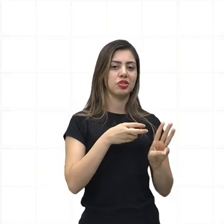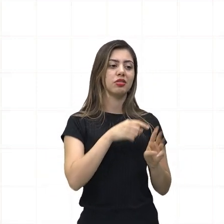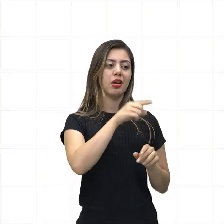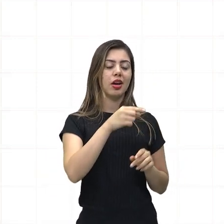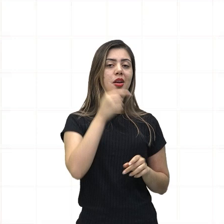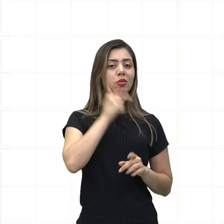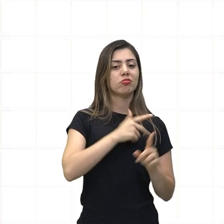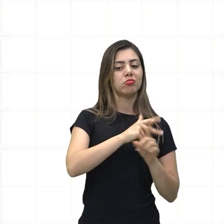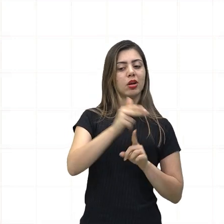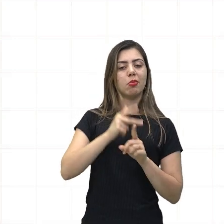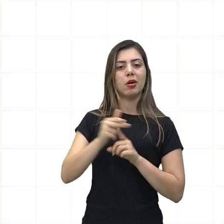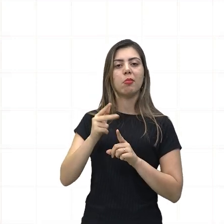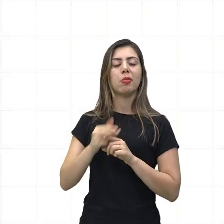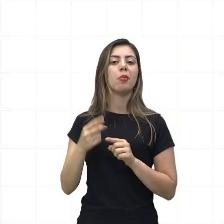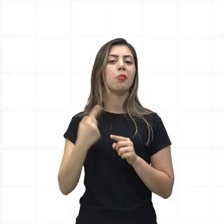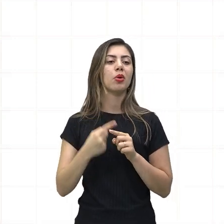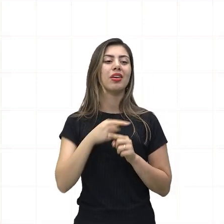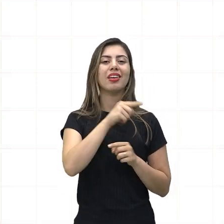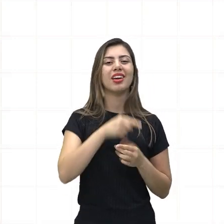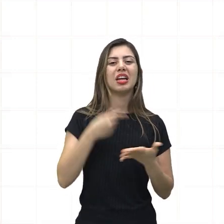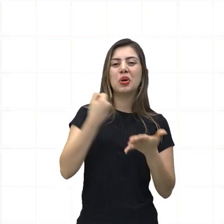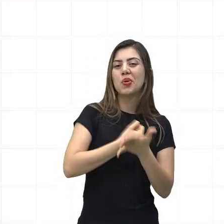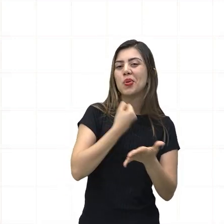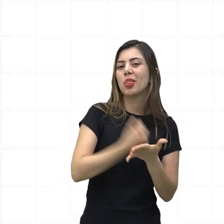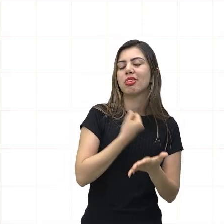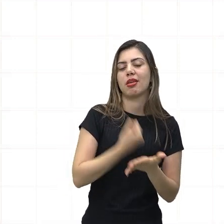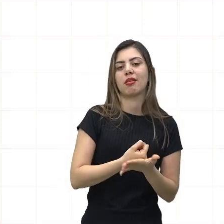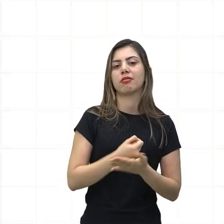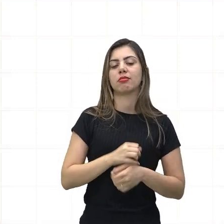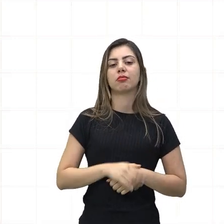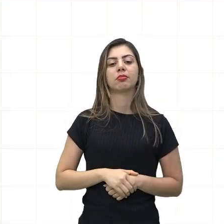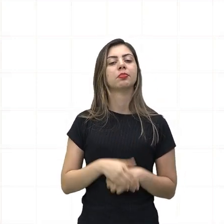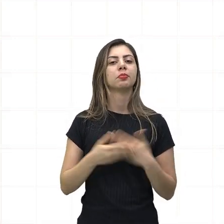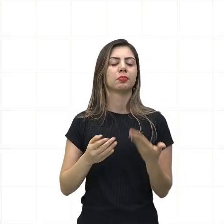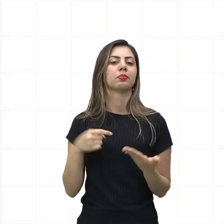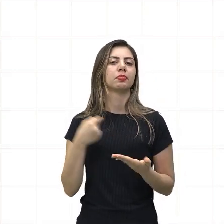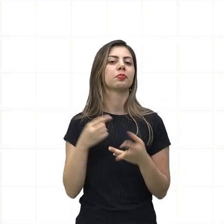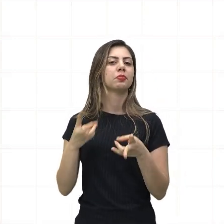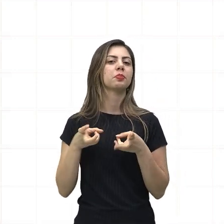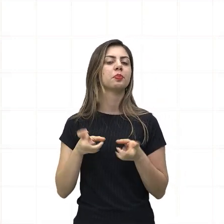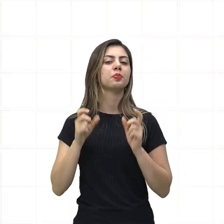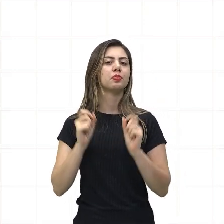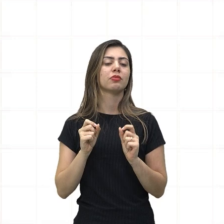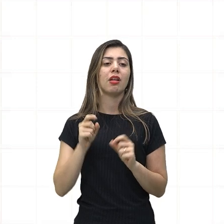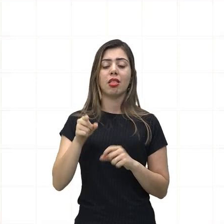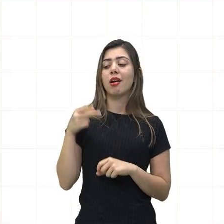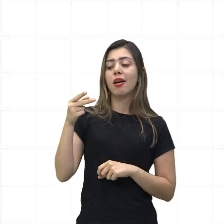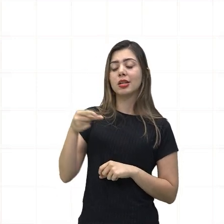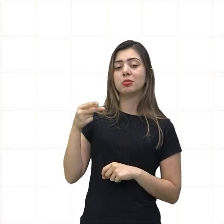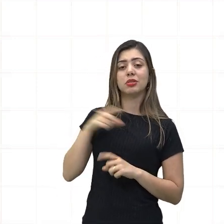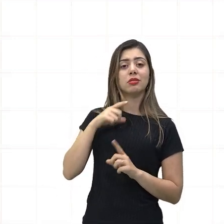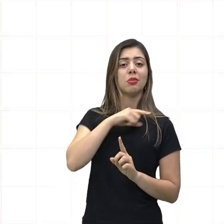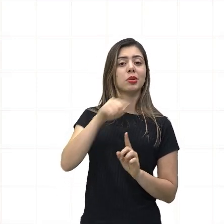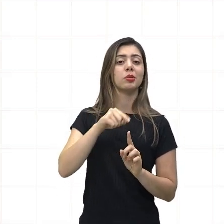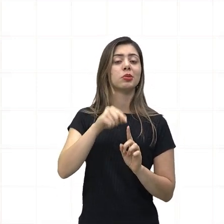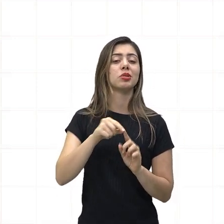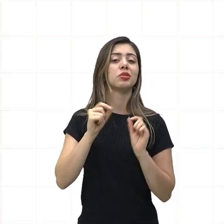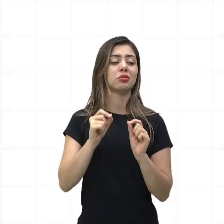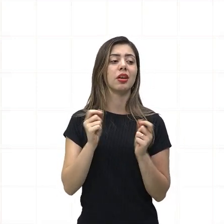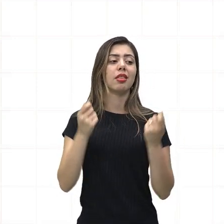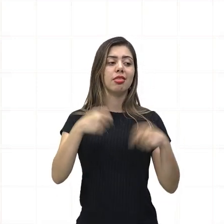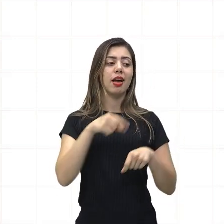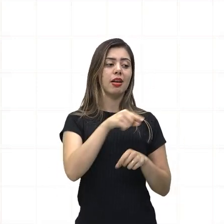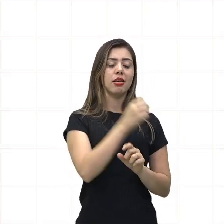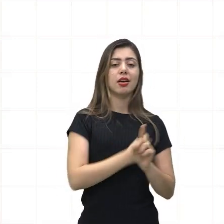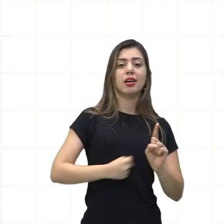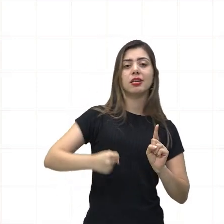foram conquistadas pela população indígena por meio de muita luta, tá, gente? E a gente vê que essas